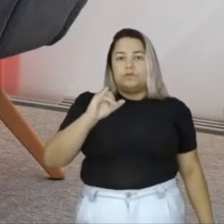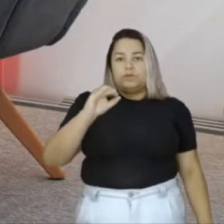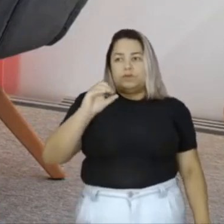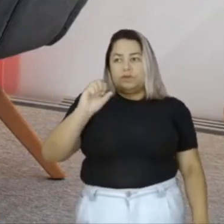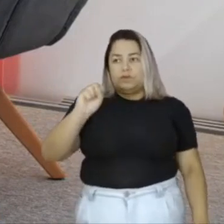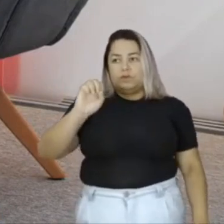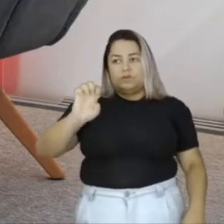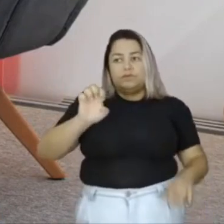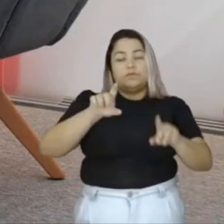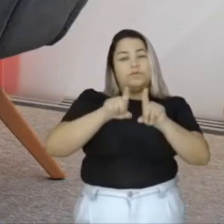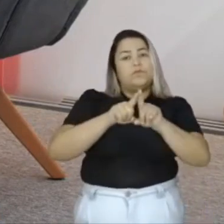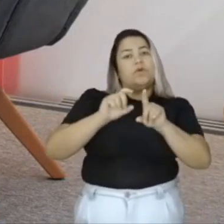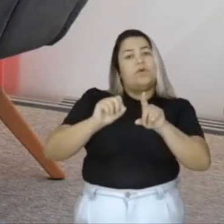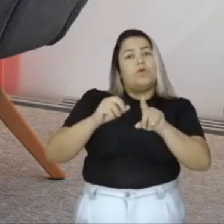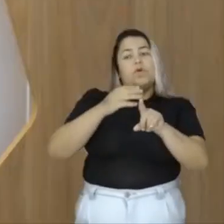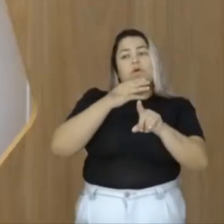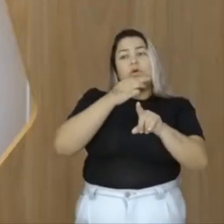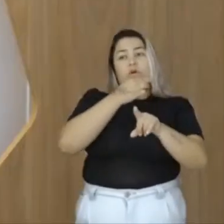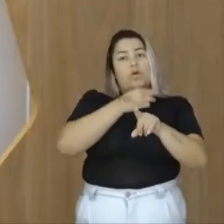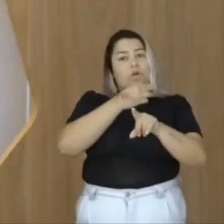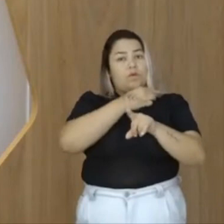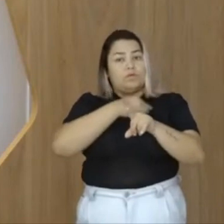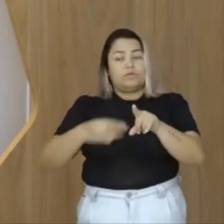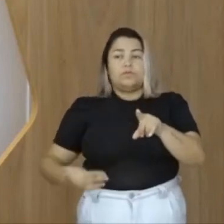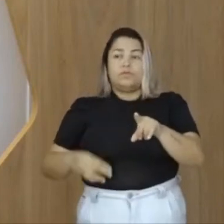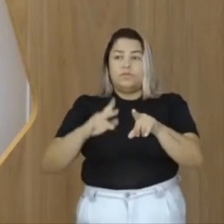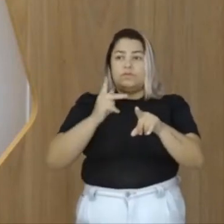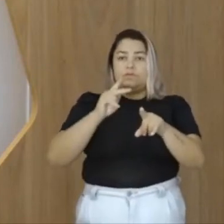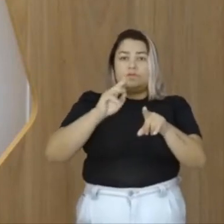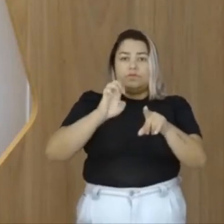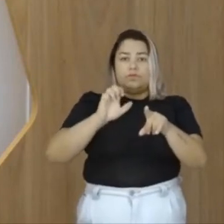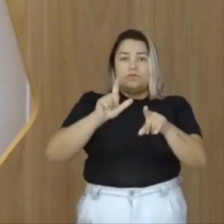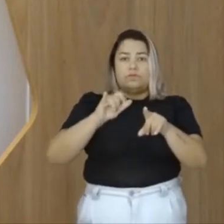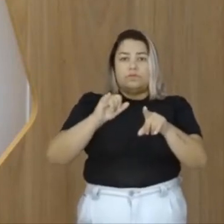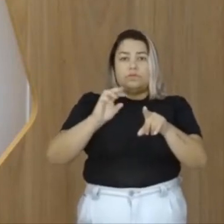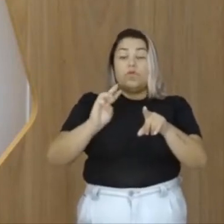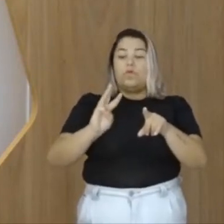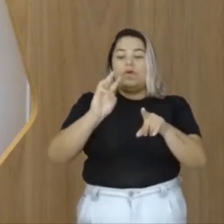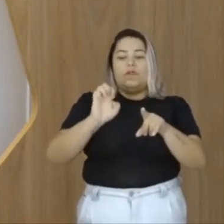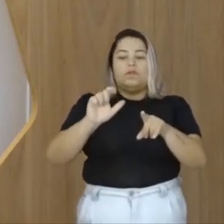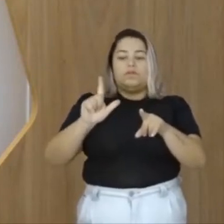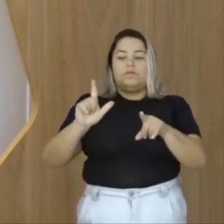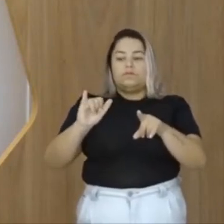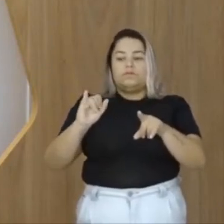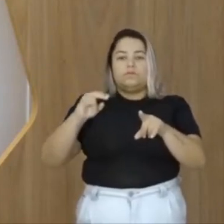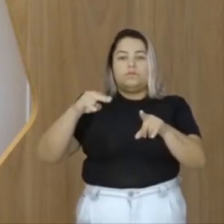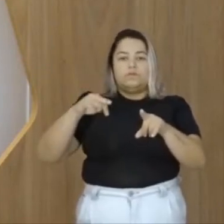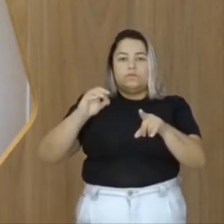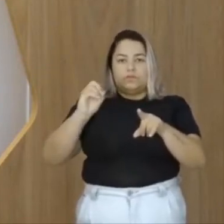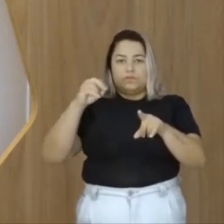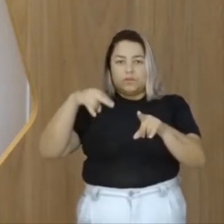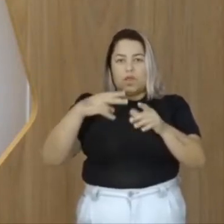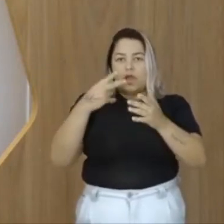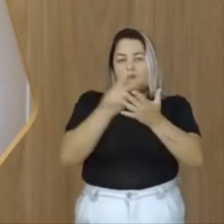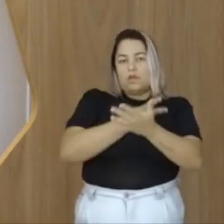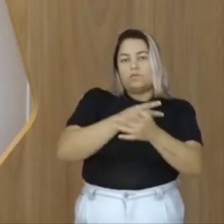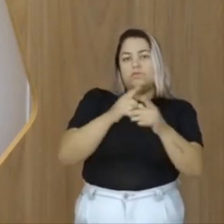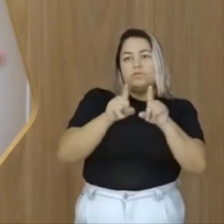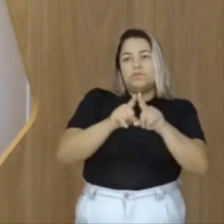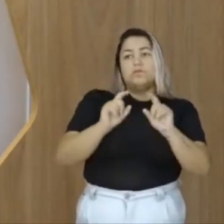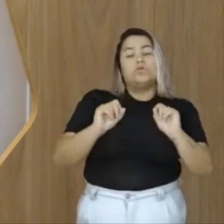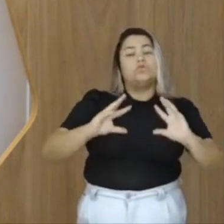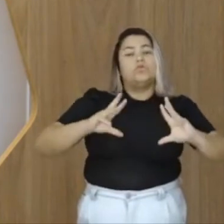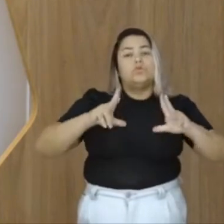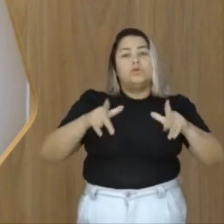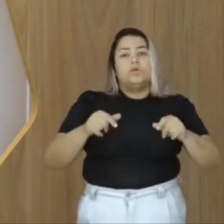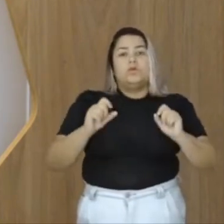presidente Lula e o ministro Wellington querem? Assegurar principalmente uma melhor qualidade na alimentação dessas famílias. Que isso acontecendo e todos